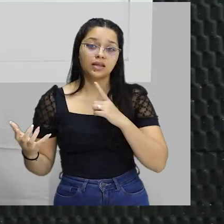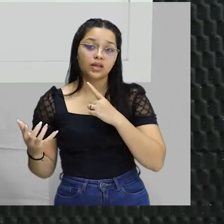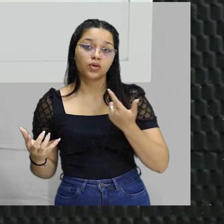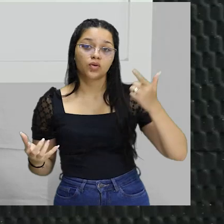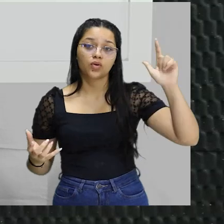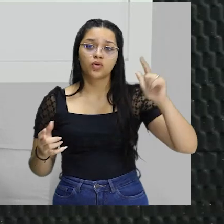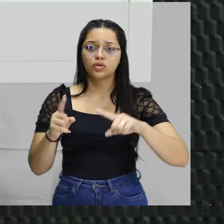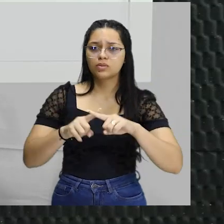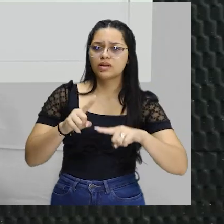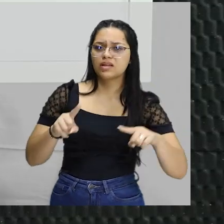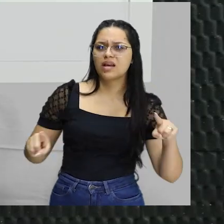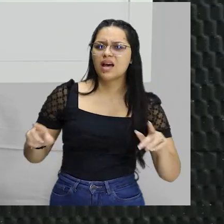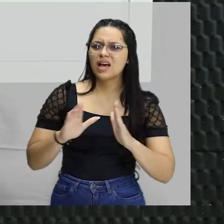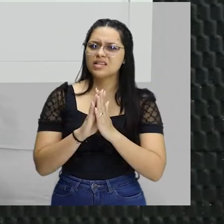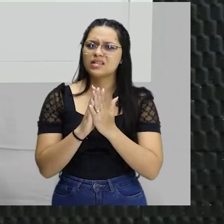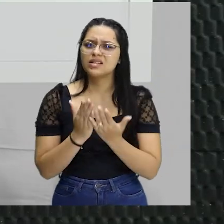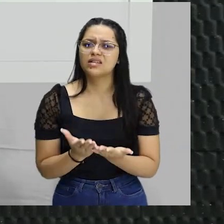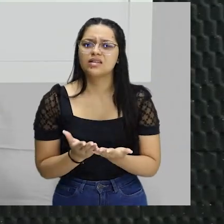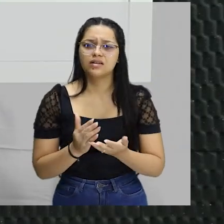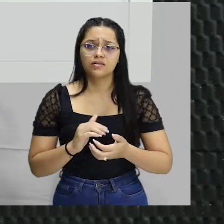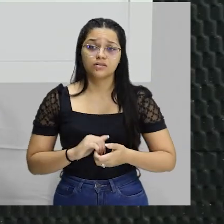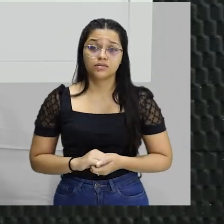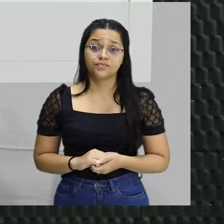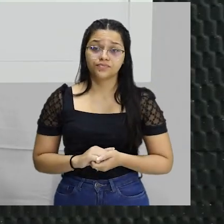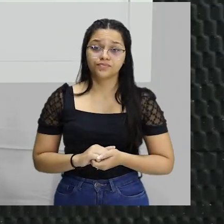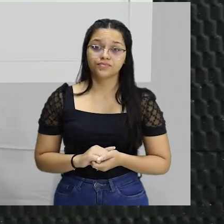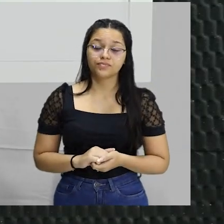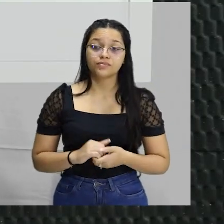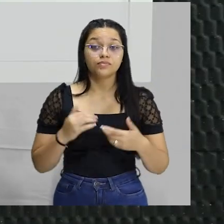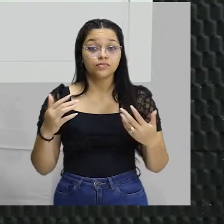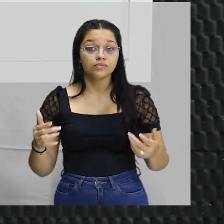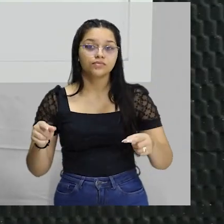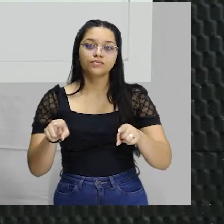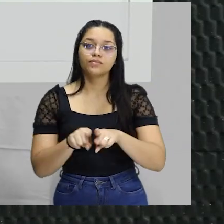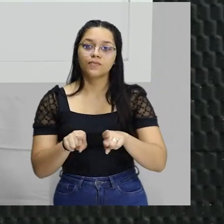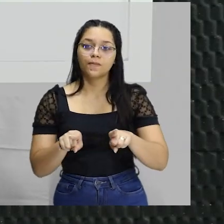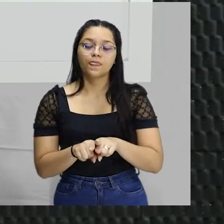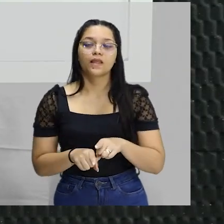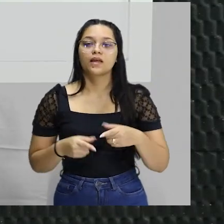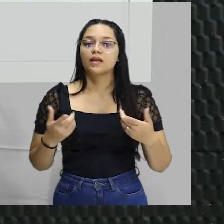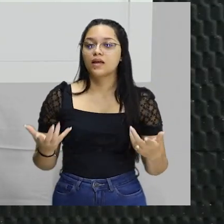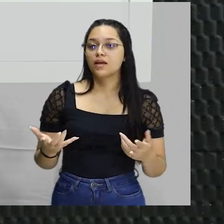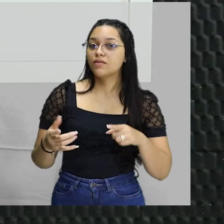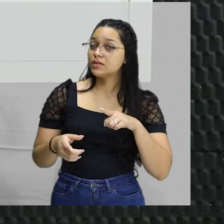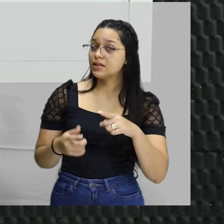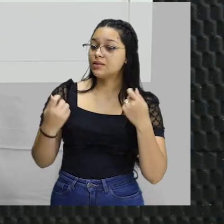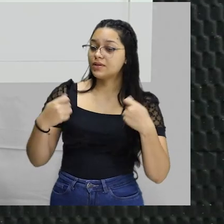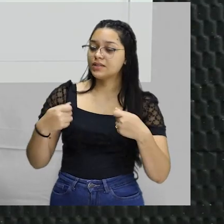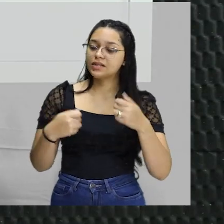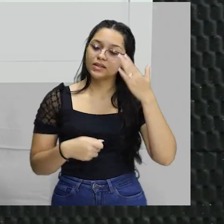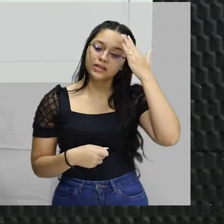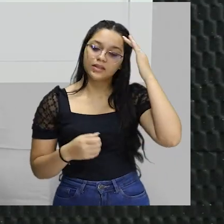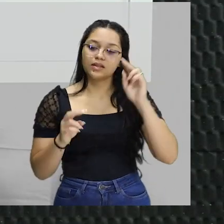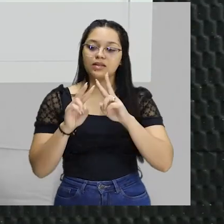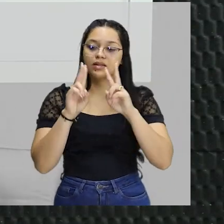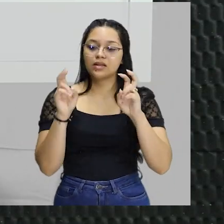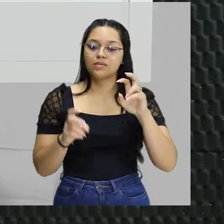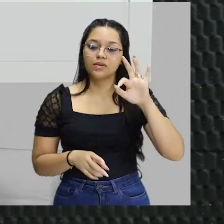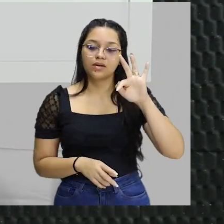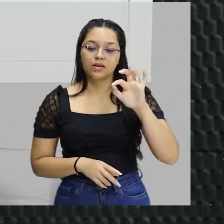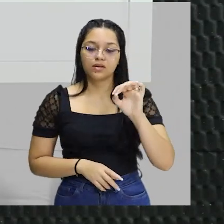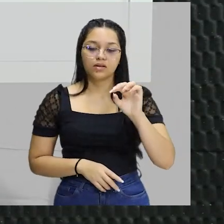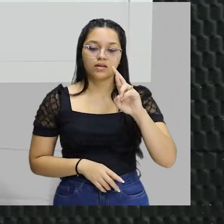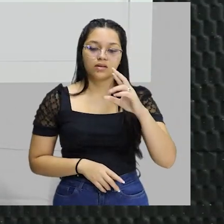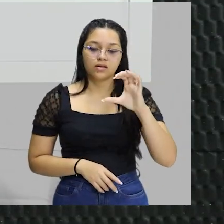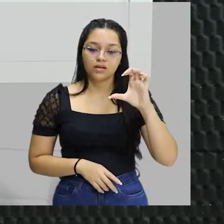outros materiais, né? Ok? E além disso, também você precisa entender a aula lá sobre forças, né? A relação